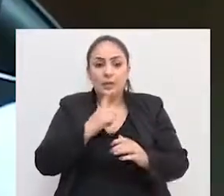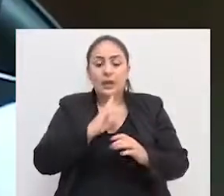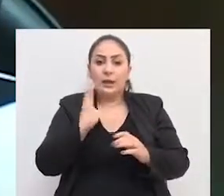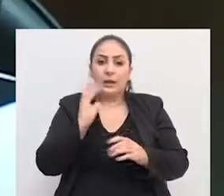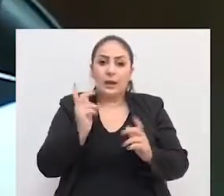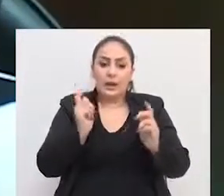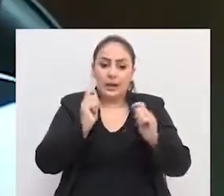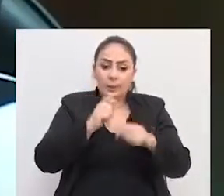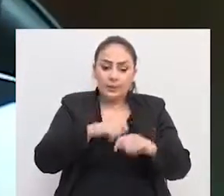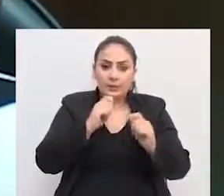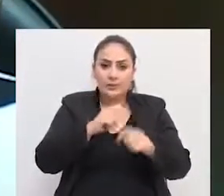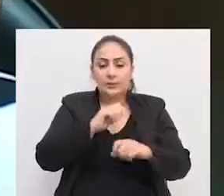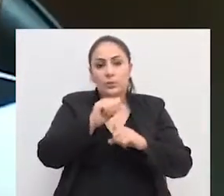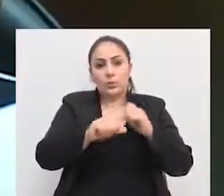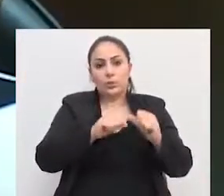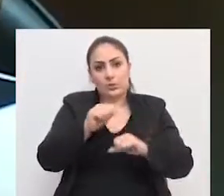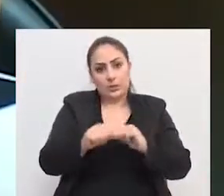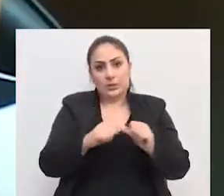capacidade de mutação